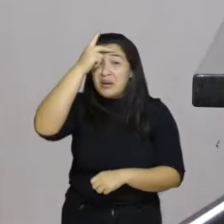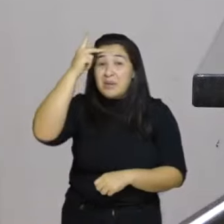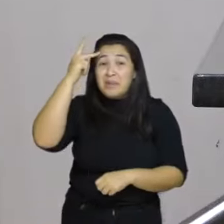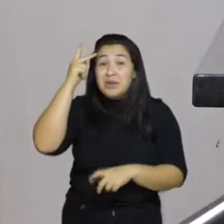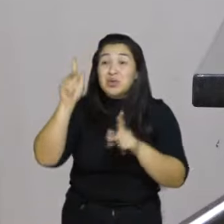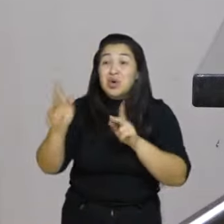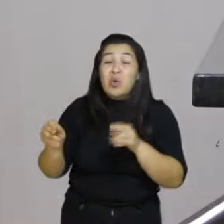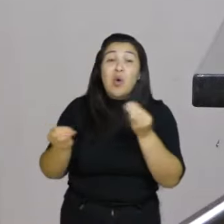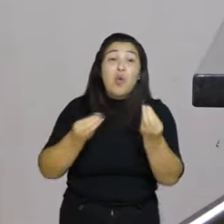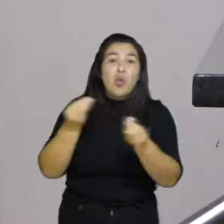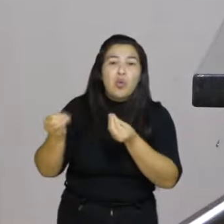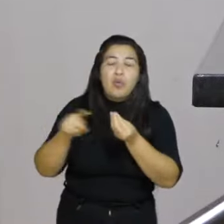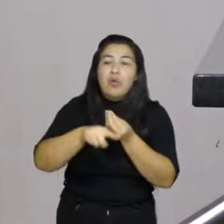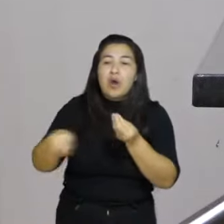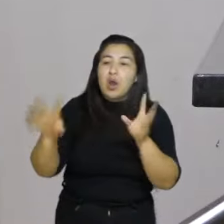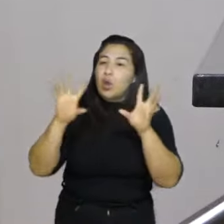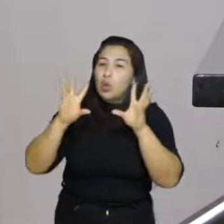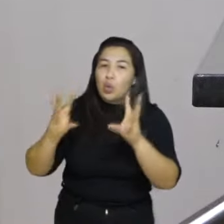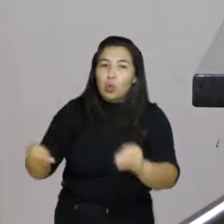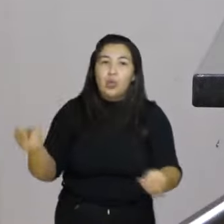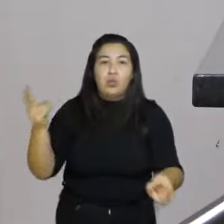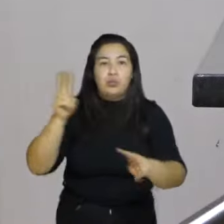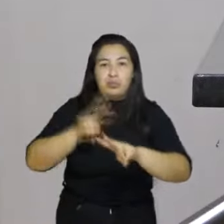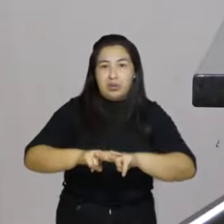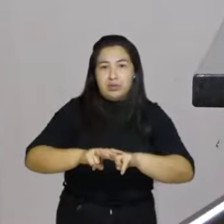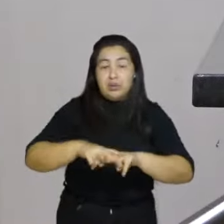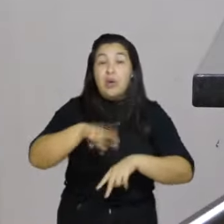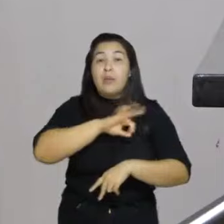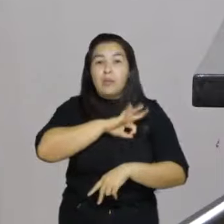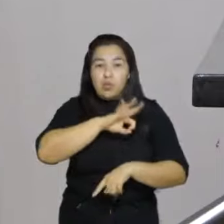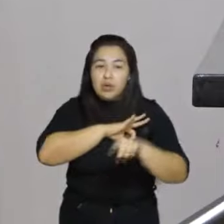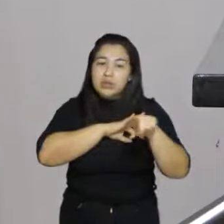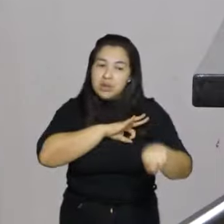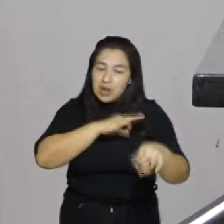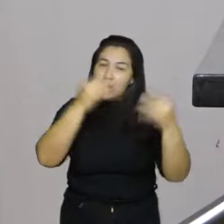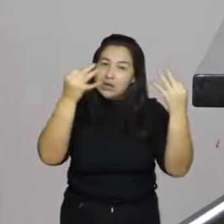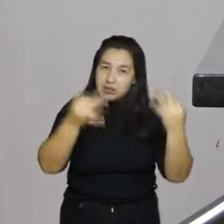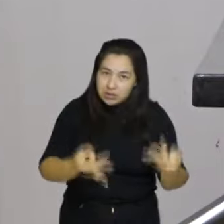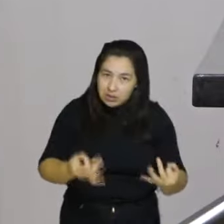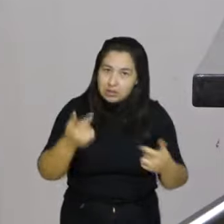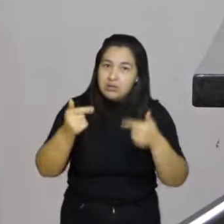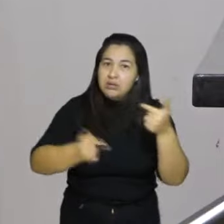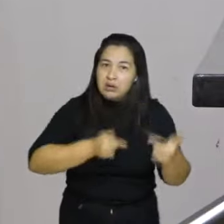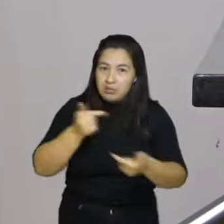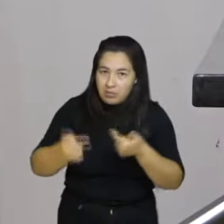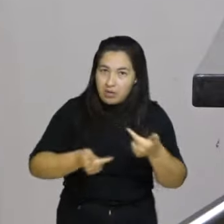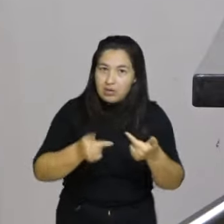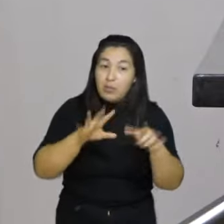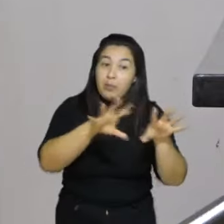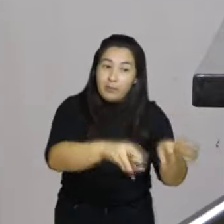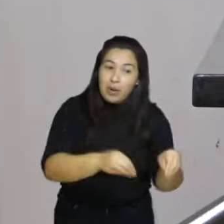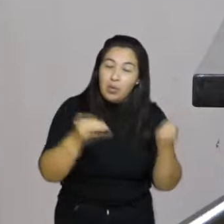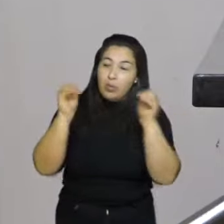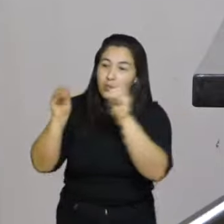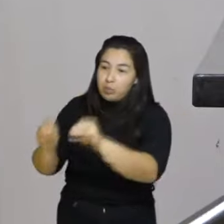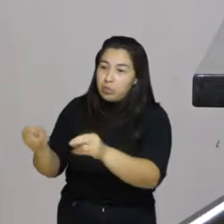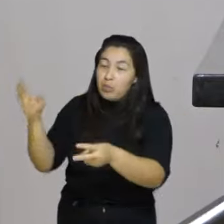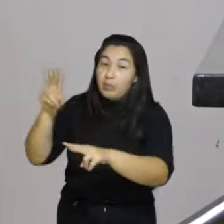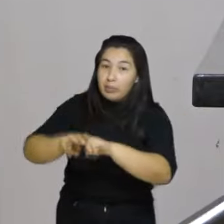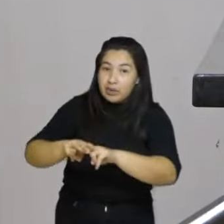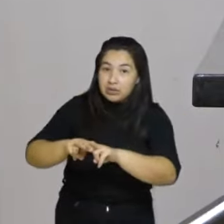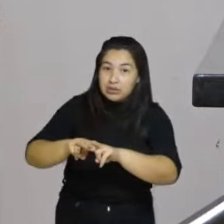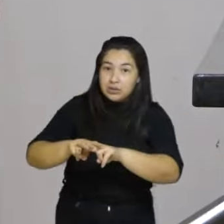foram presos isso quer dizer que a polícia fez o trabalho dela e dali pra